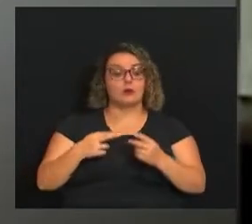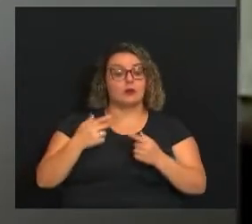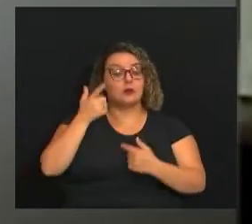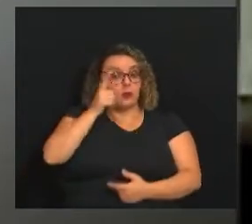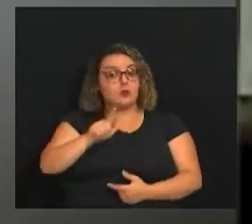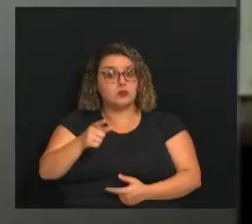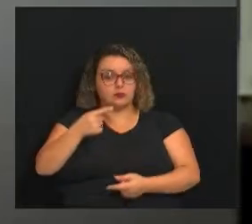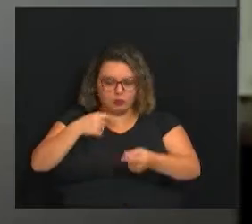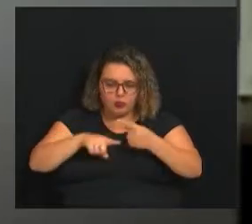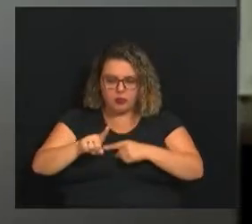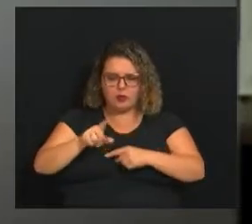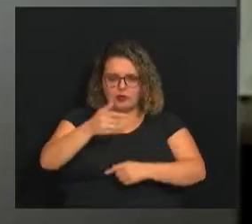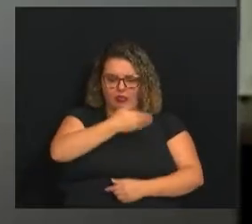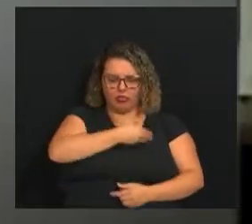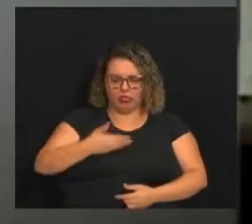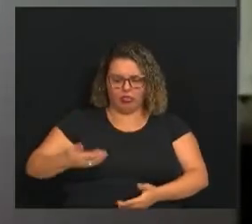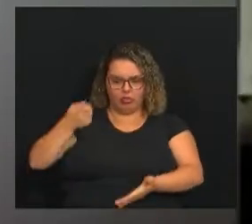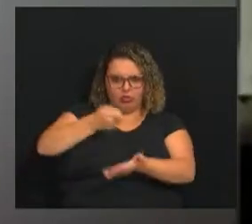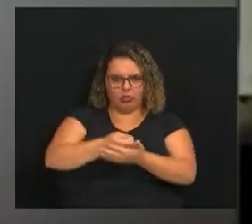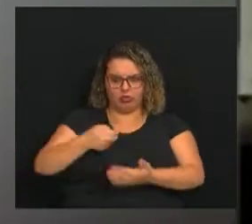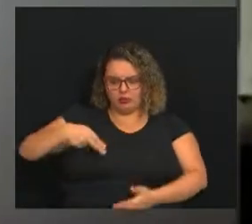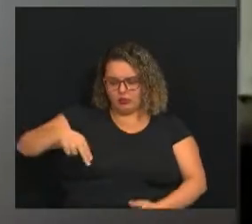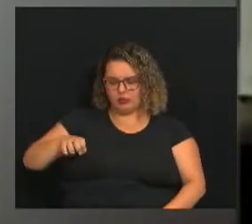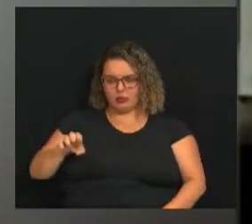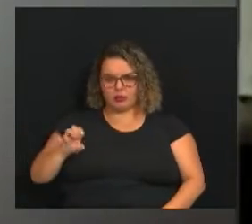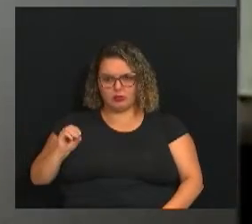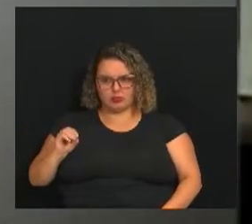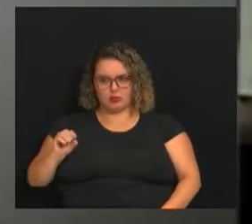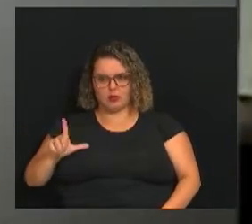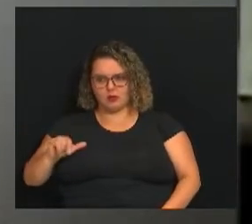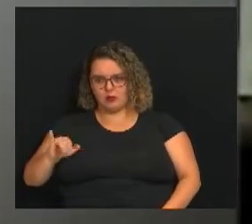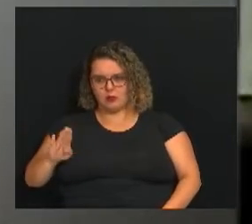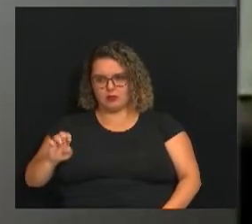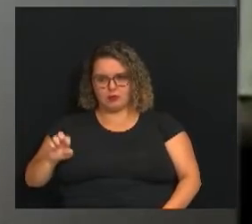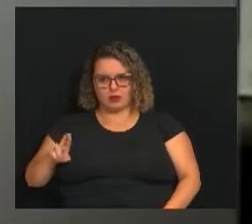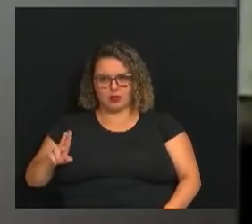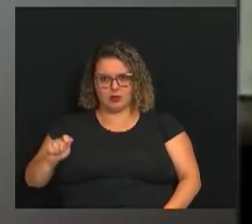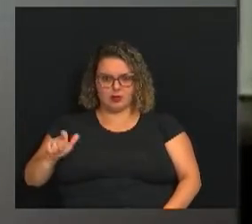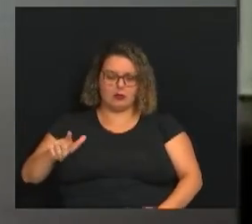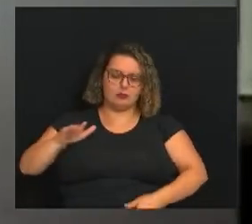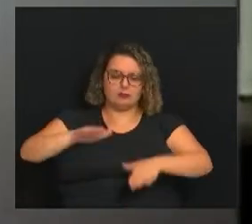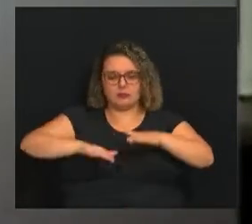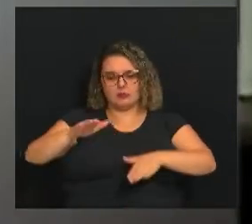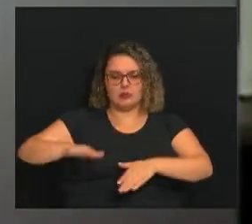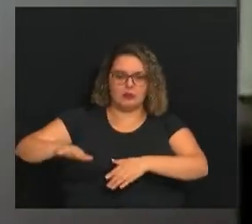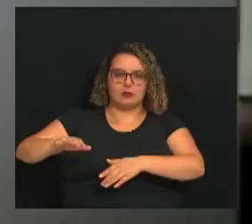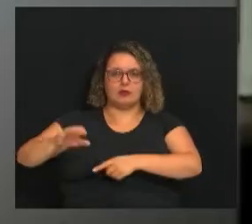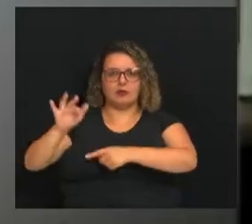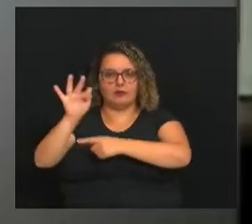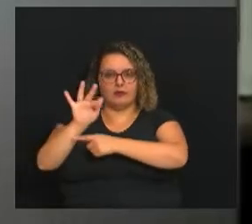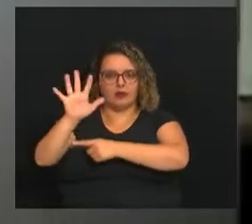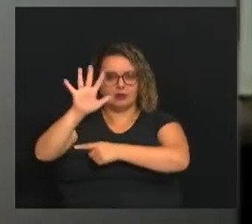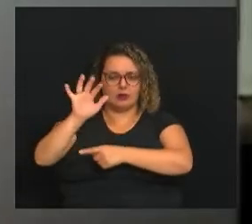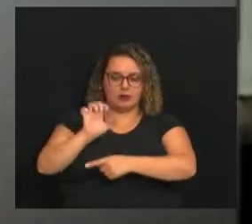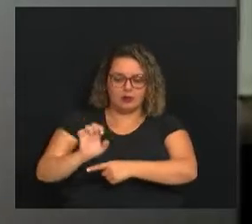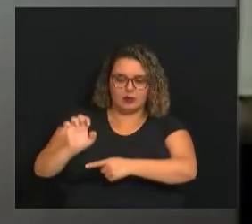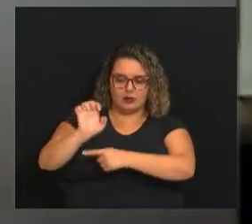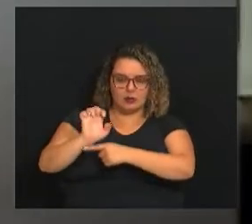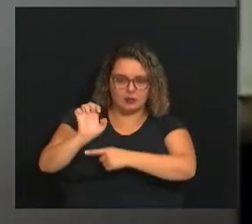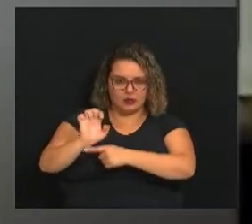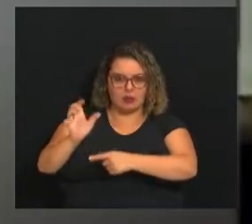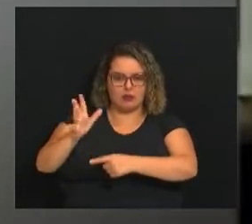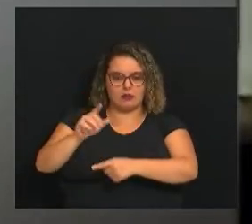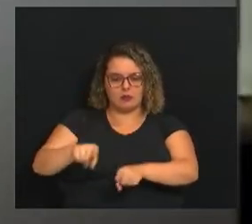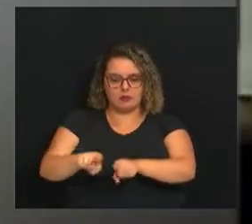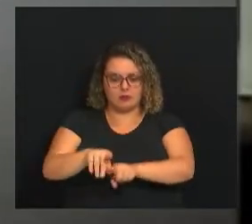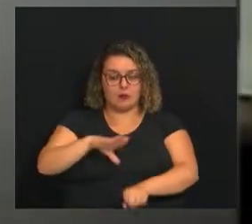governos autoritários e neoliberais, né, que em nível federal, estadual, municipal, tá certo? Quer dizer,